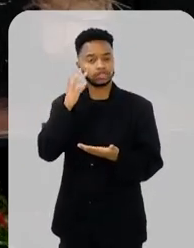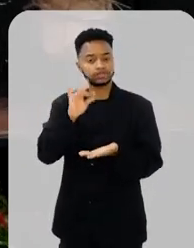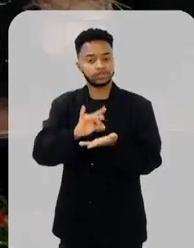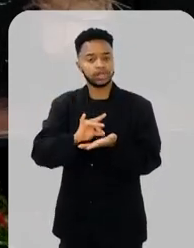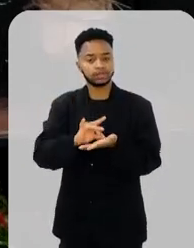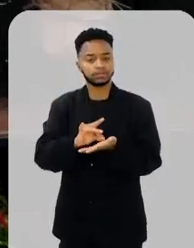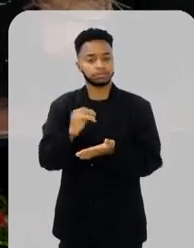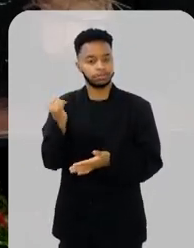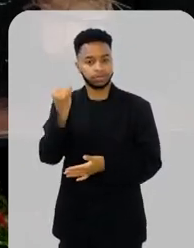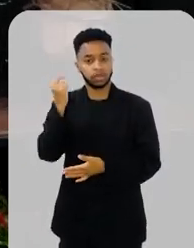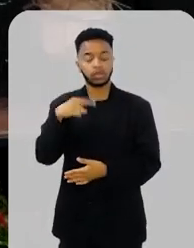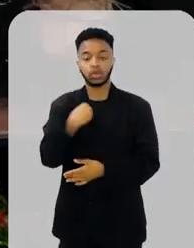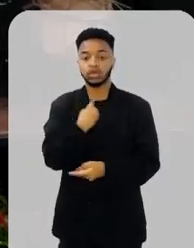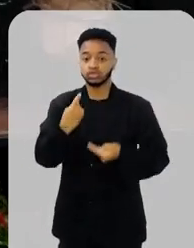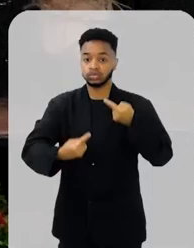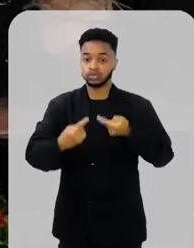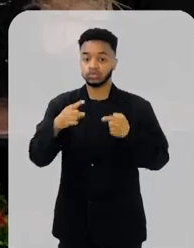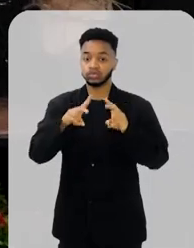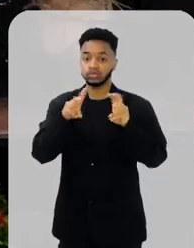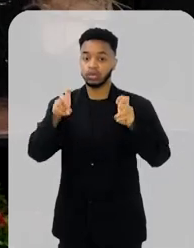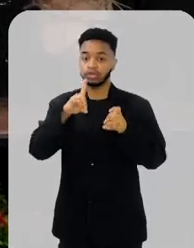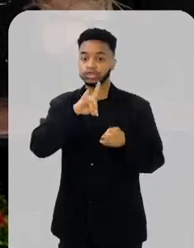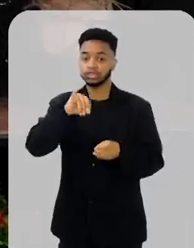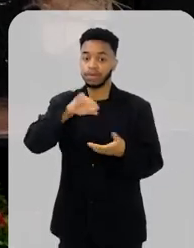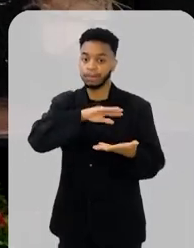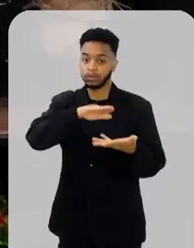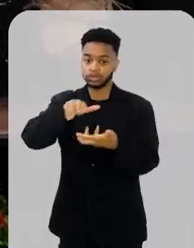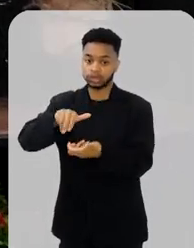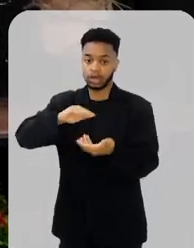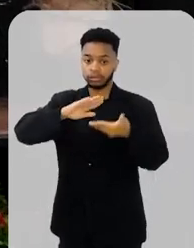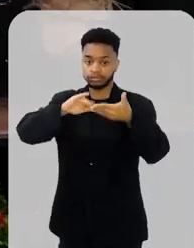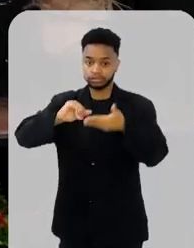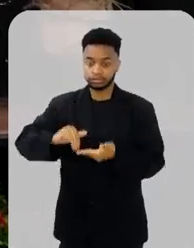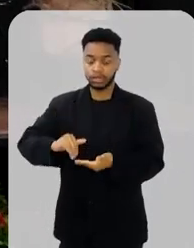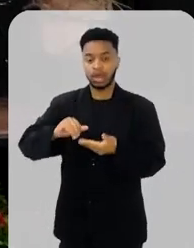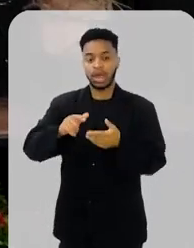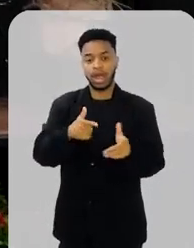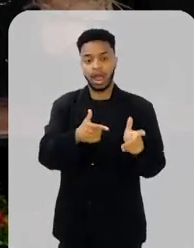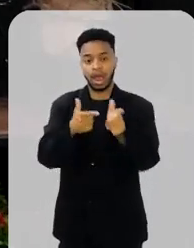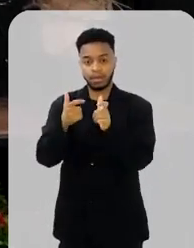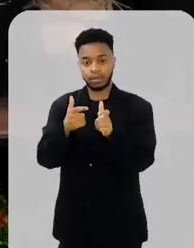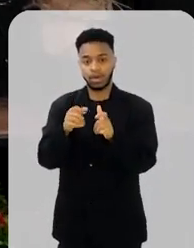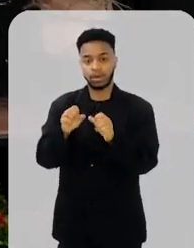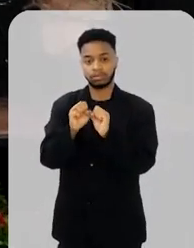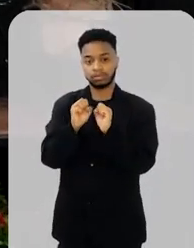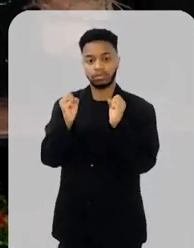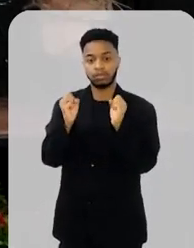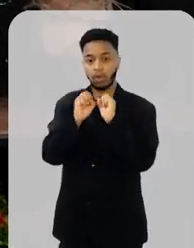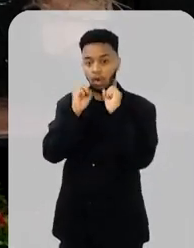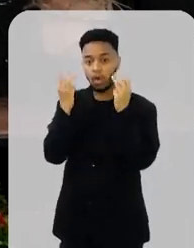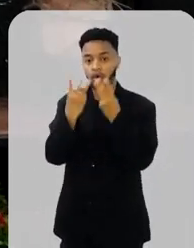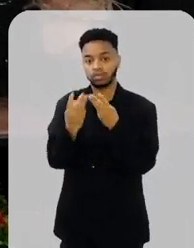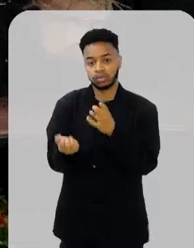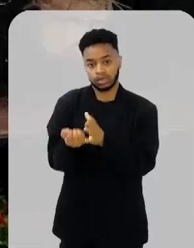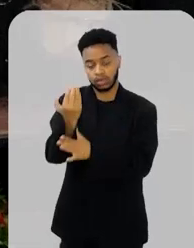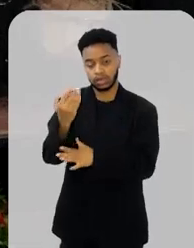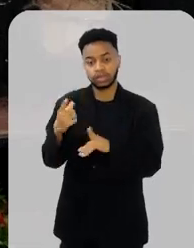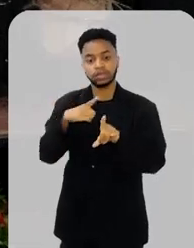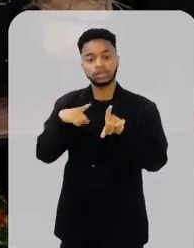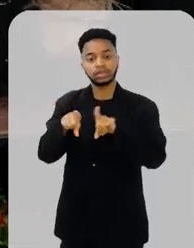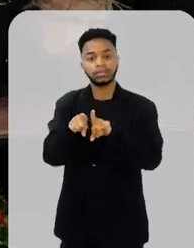mais importante. Nós tratamos aqui do Dia Mundial pelo Desarmamento, um dia instituído pela ONU e que